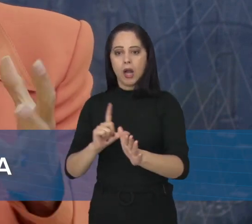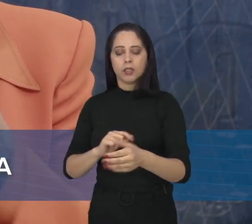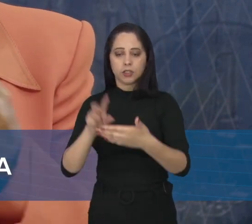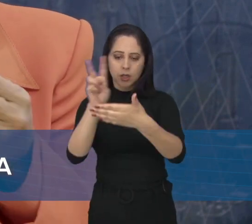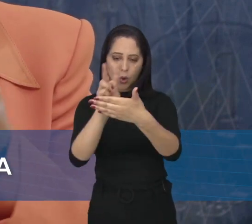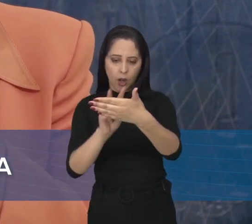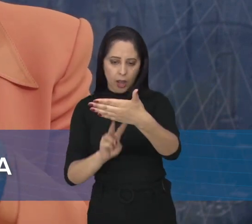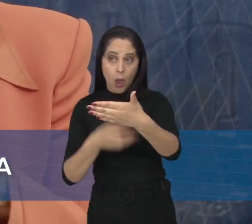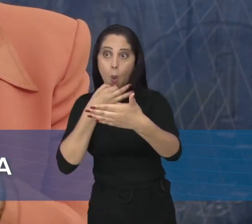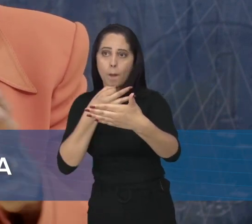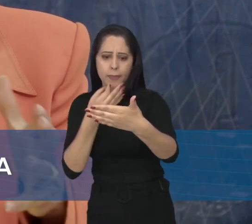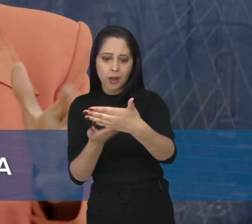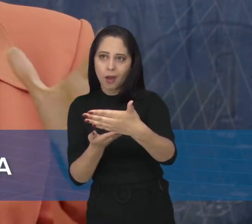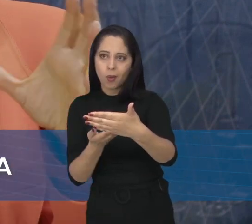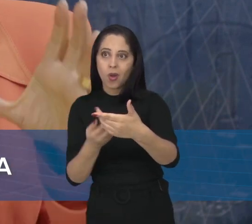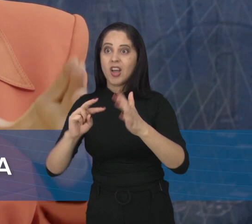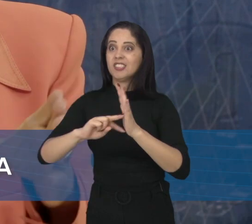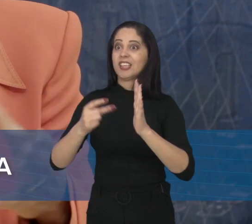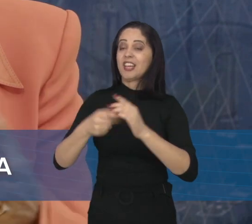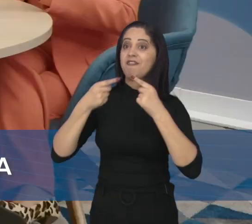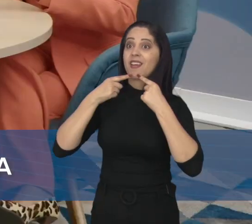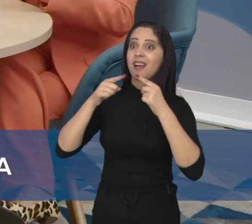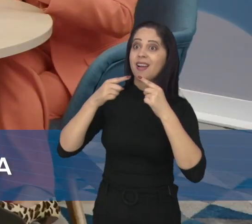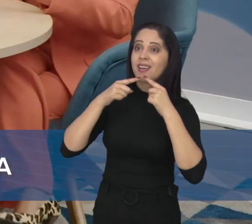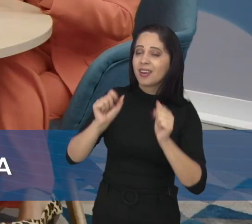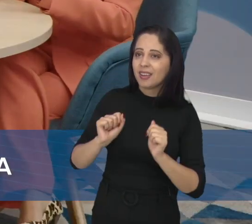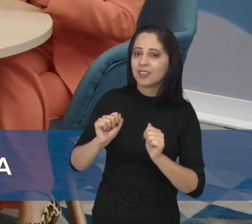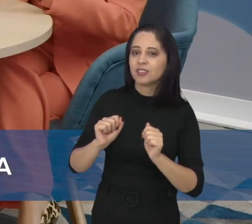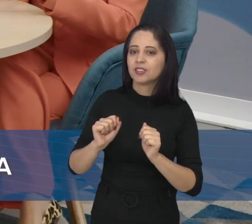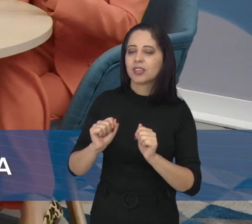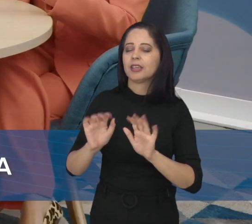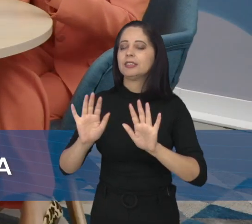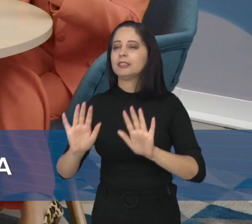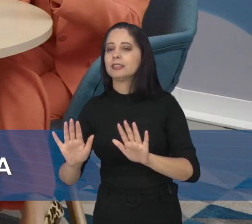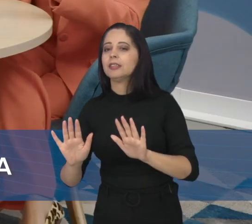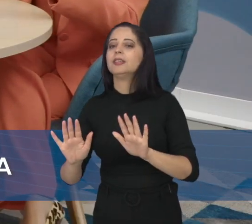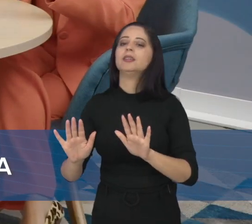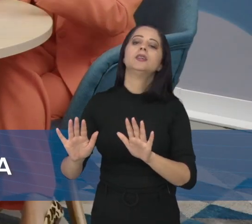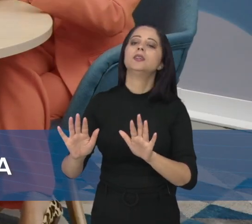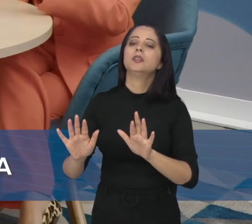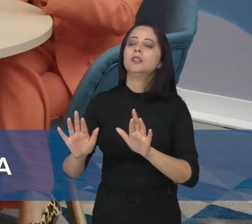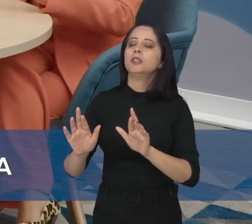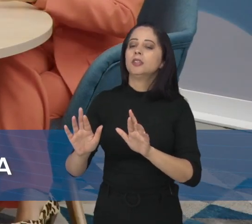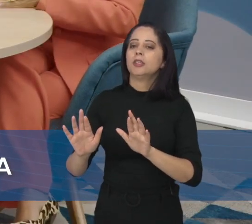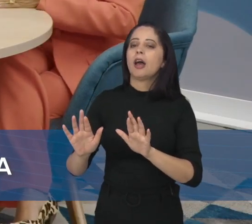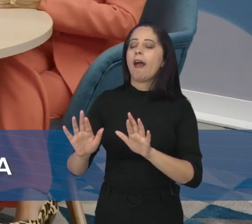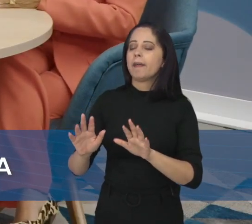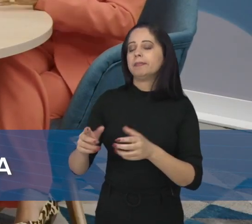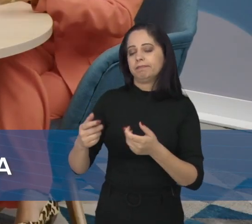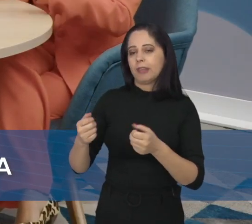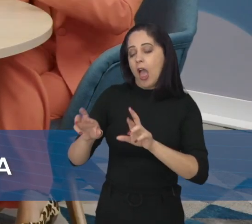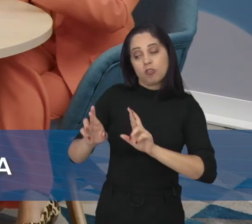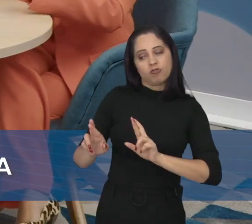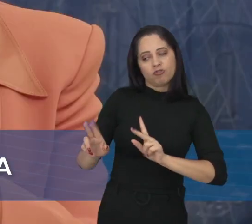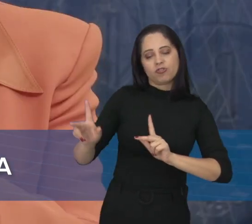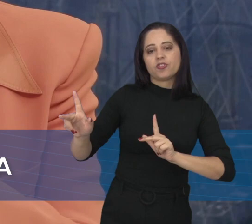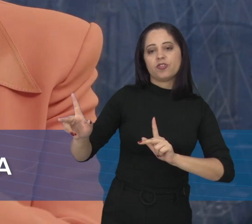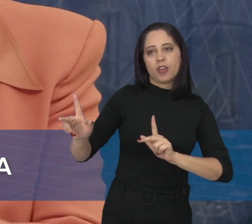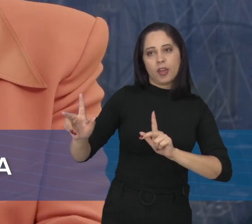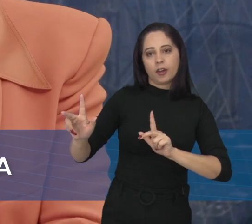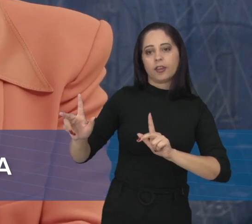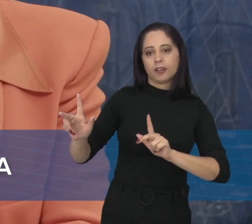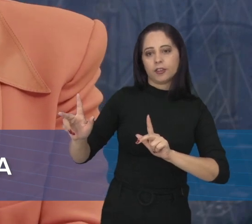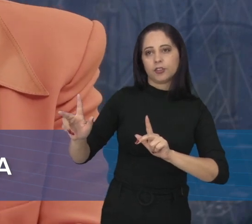saber o que eu vou... Né, quando eu vou espera, né? Isso, então eu acho que tem uma clareza de intenção nessas